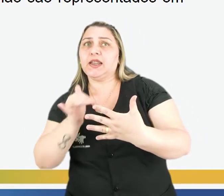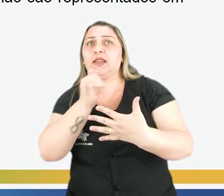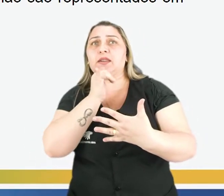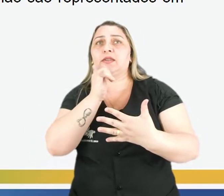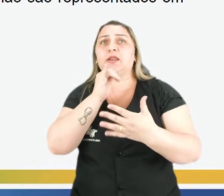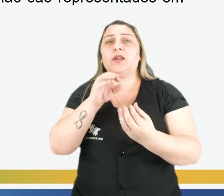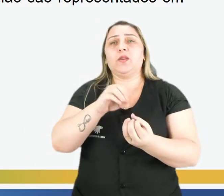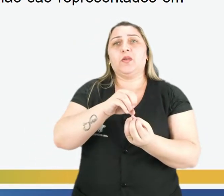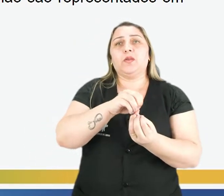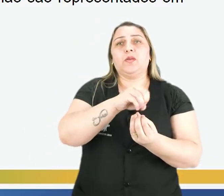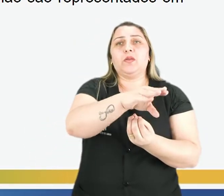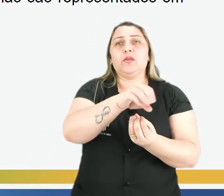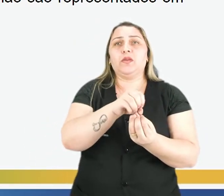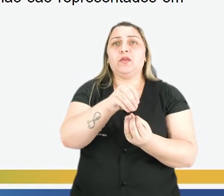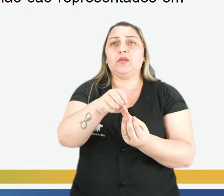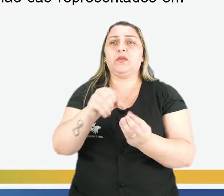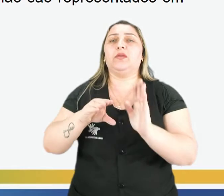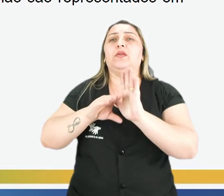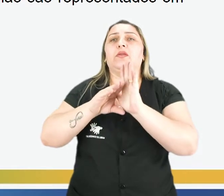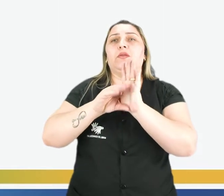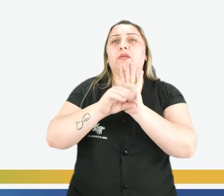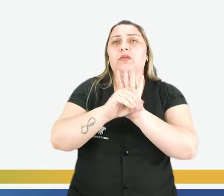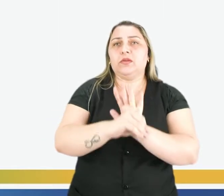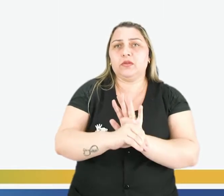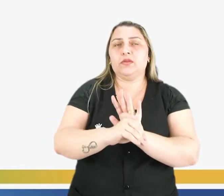Exemplos: fungos e bactérias.